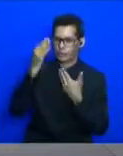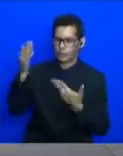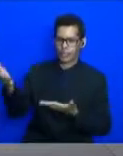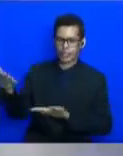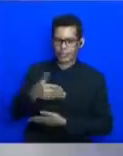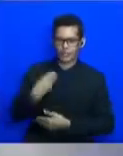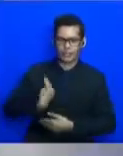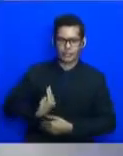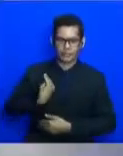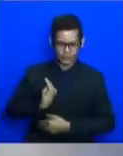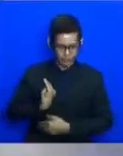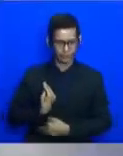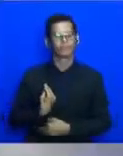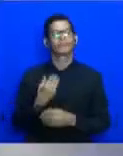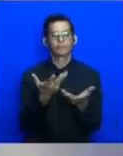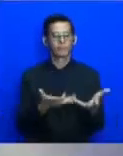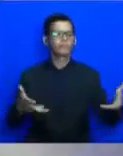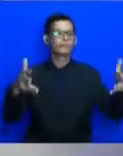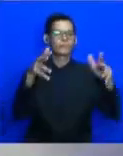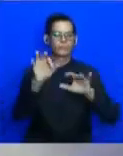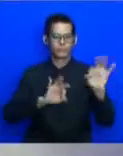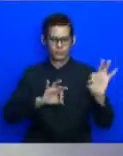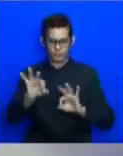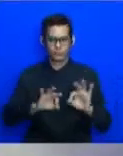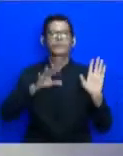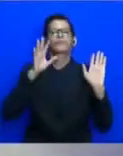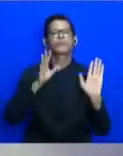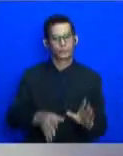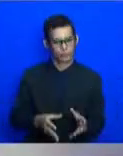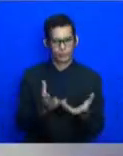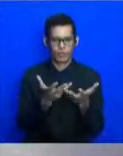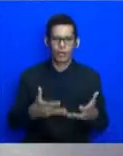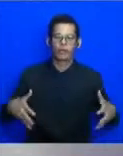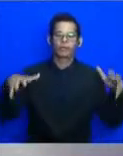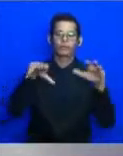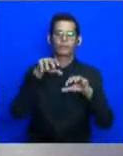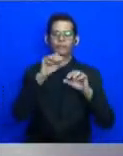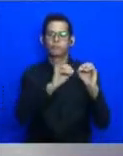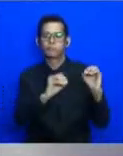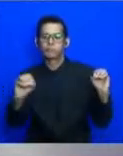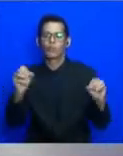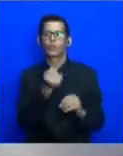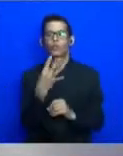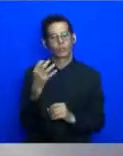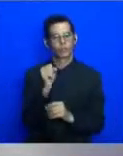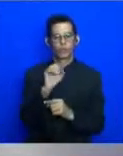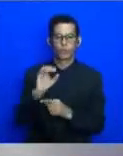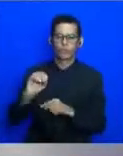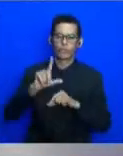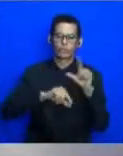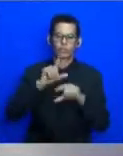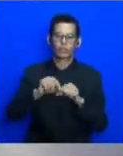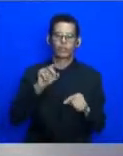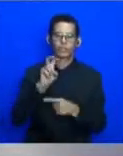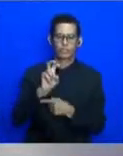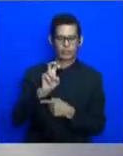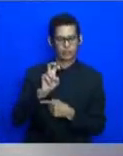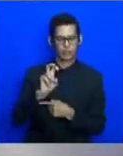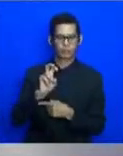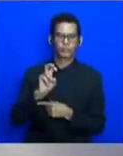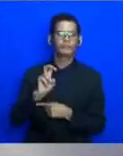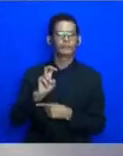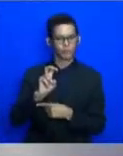viu? Primeiro globo preparado, o suporte está carregado com 80 números e vamos sortear 5. Agora, tudo